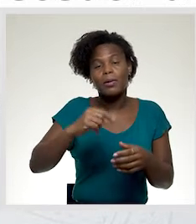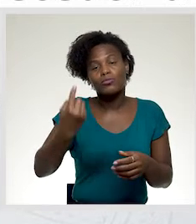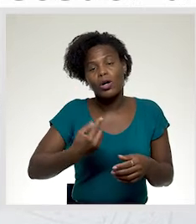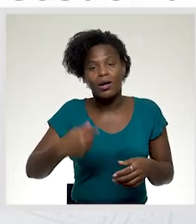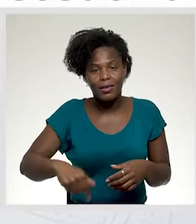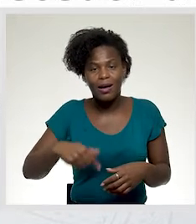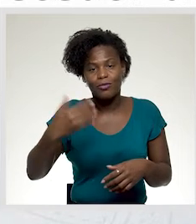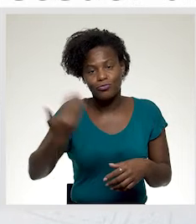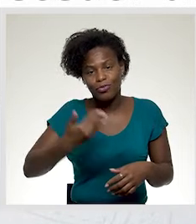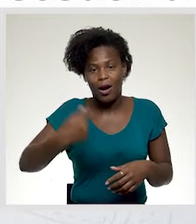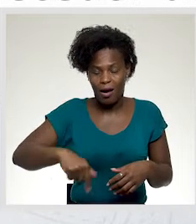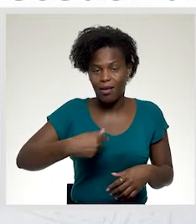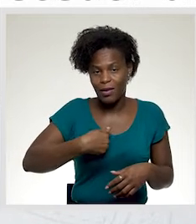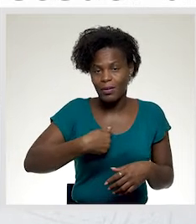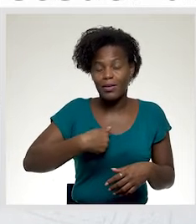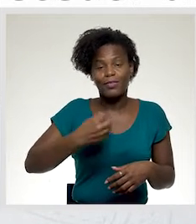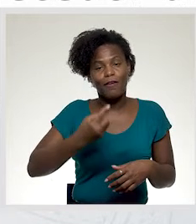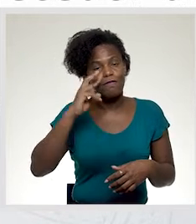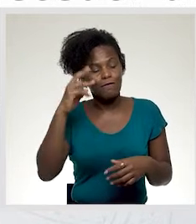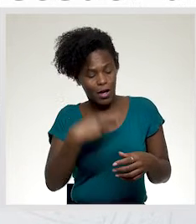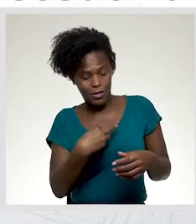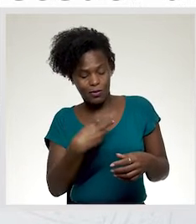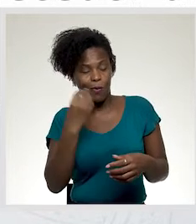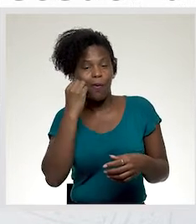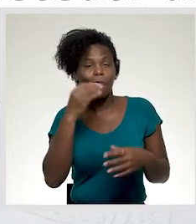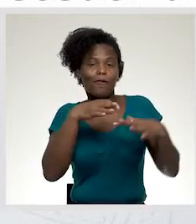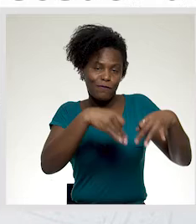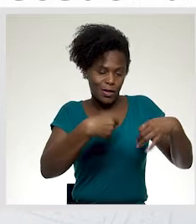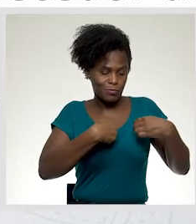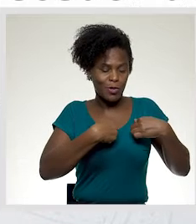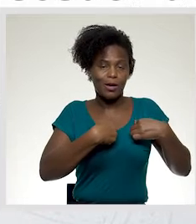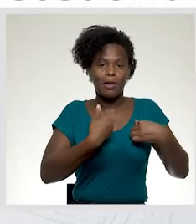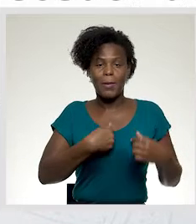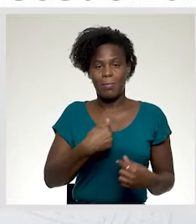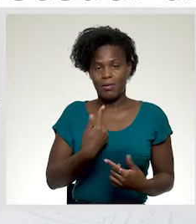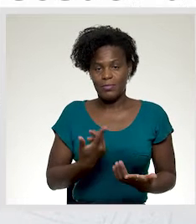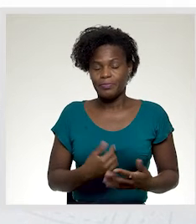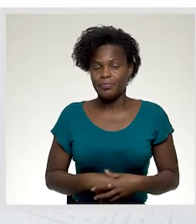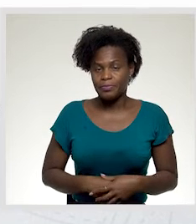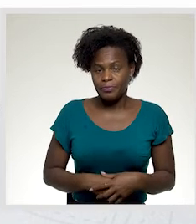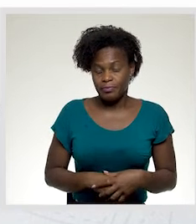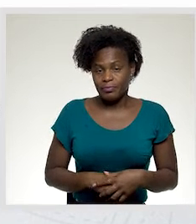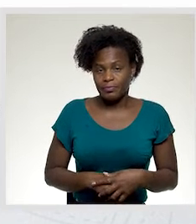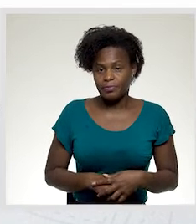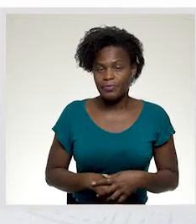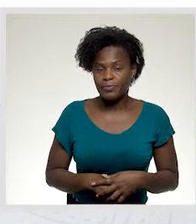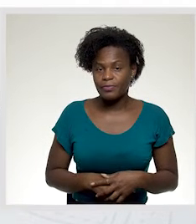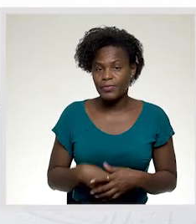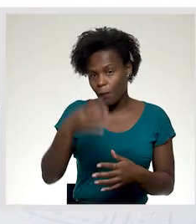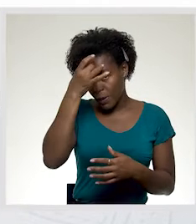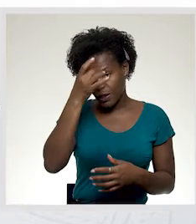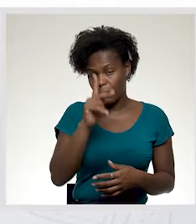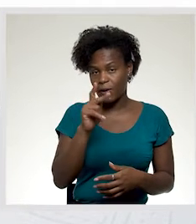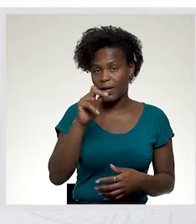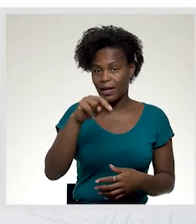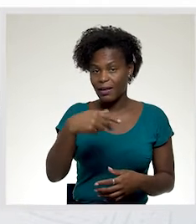merecedor de respeito, a pessoa deve ser vista como um fim em si mesma. Na ótica